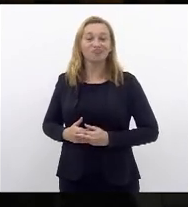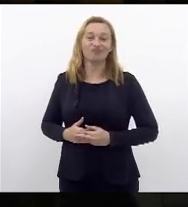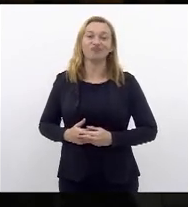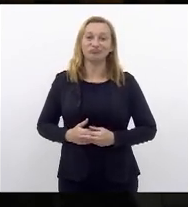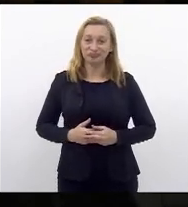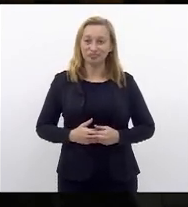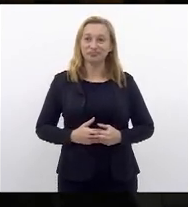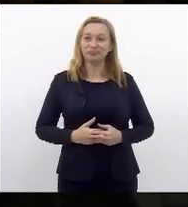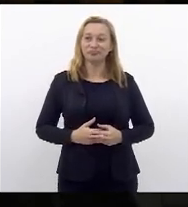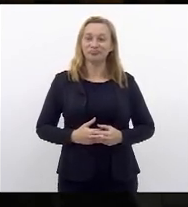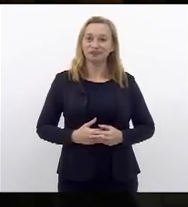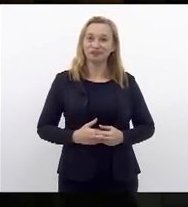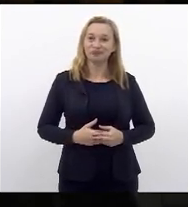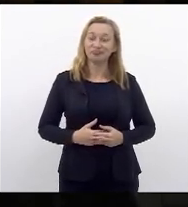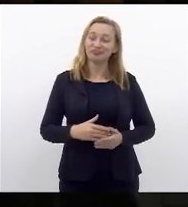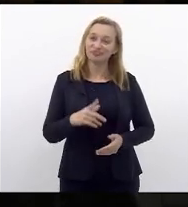temos